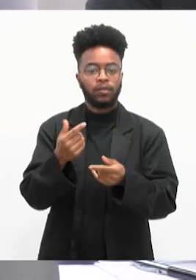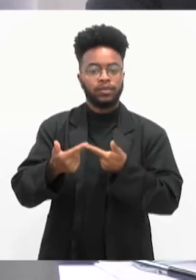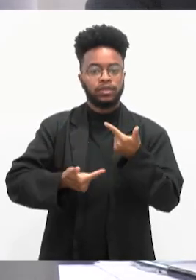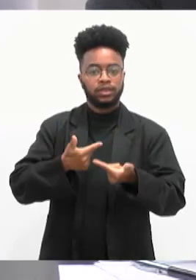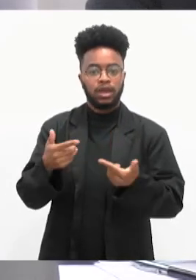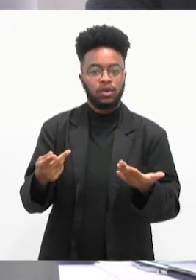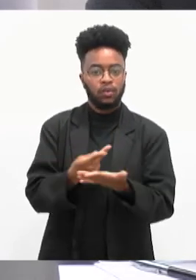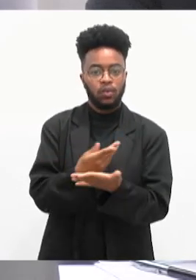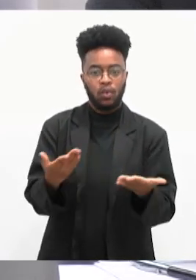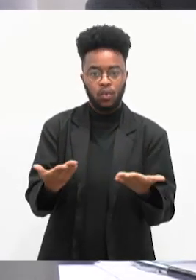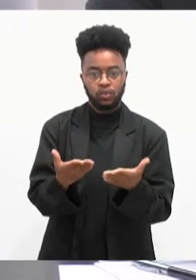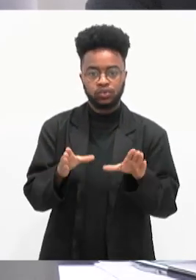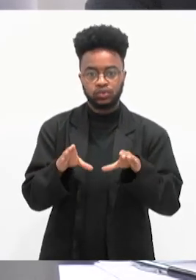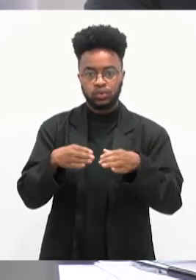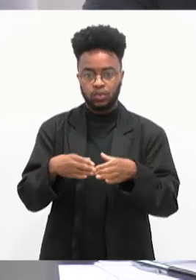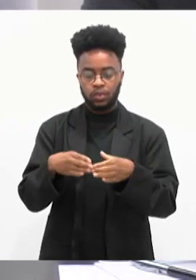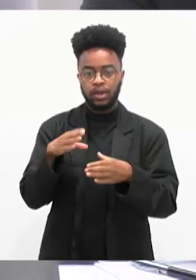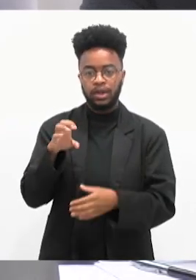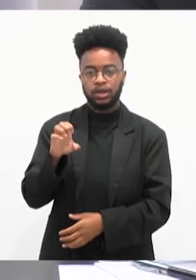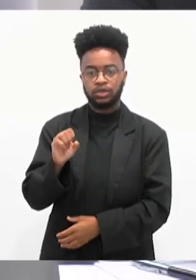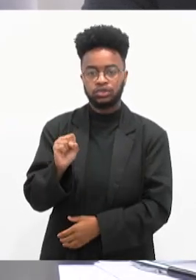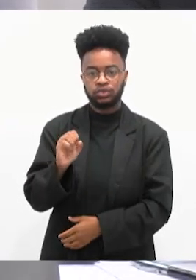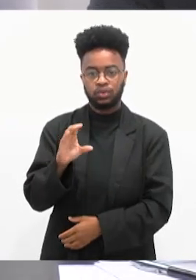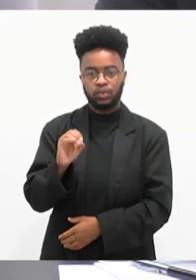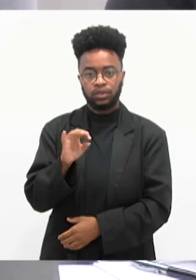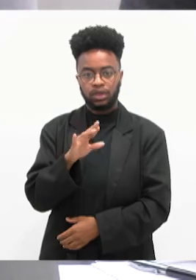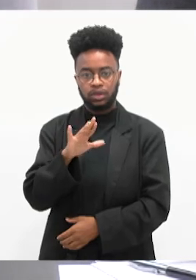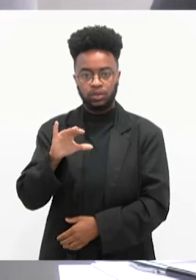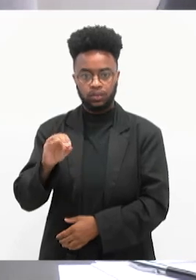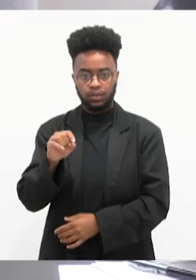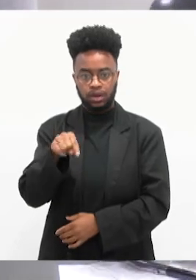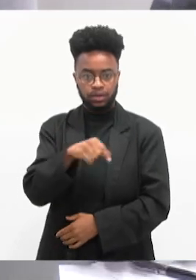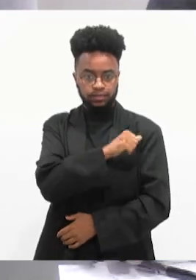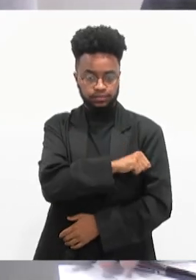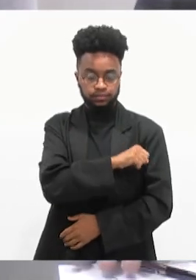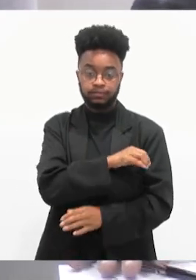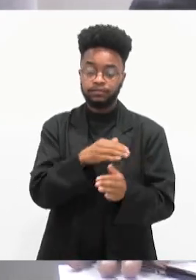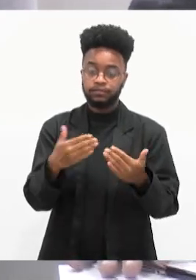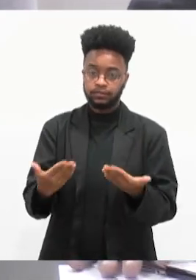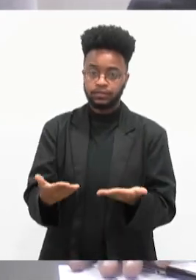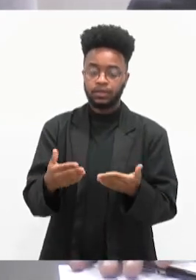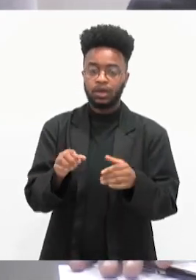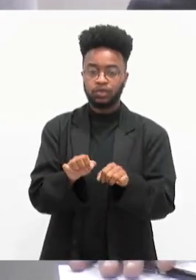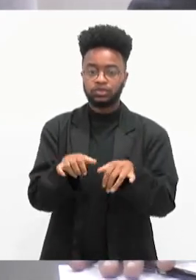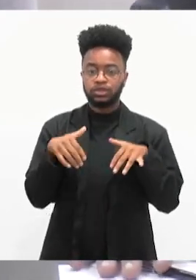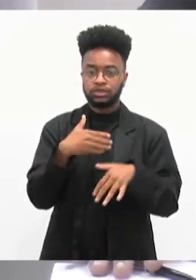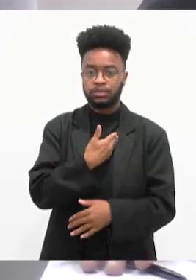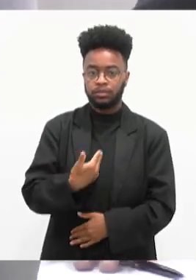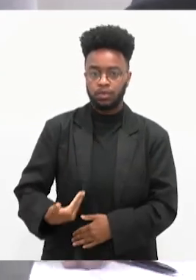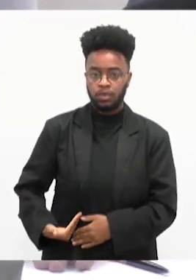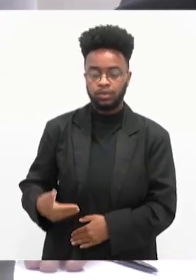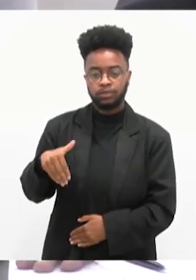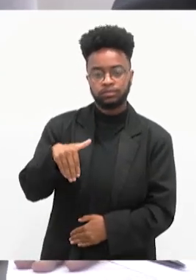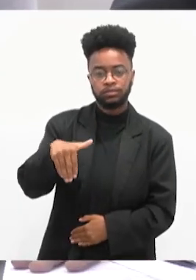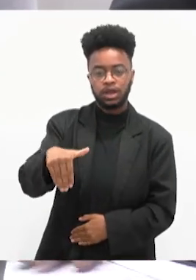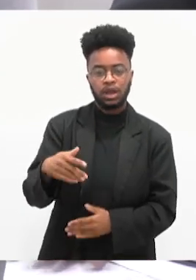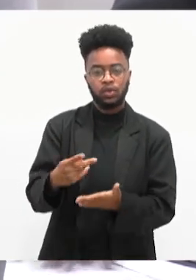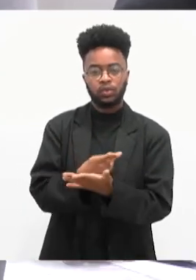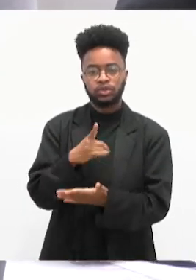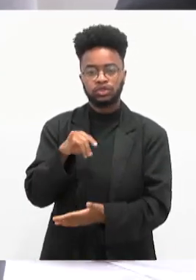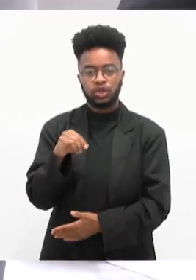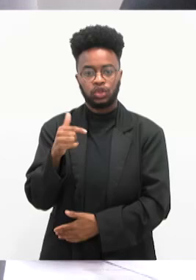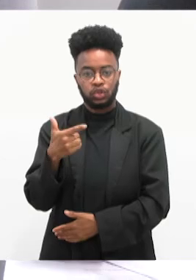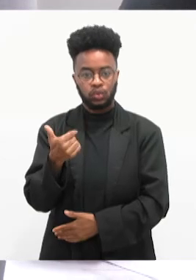realizado pelos escoteiros no âmbito do Estado do Rio de Janeiro. Então, essa audiência pública ela vai acontecer agora, no dia 12